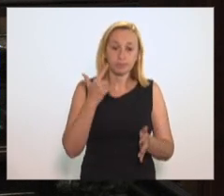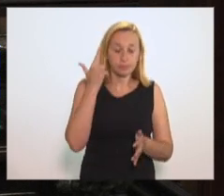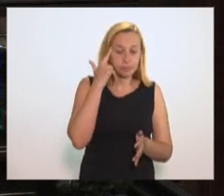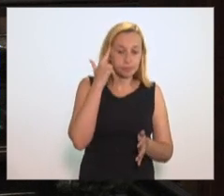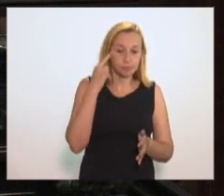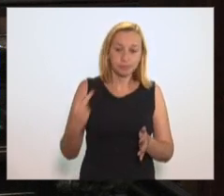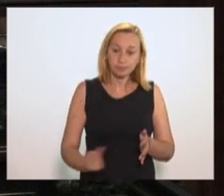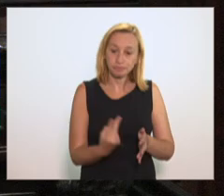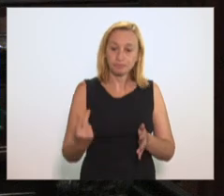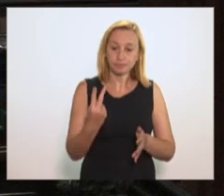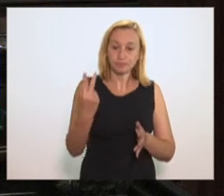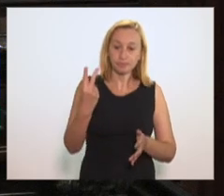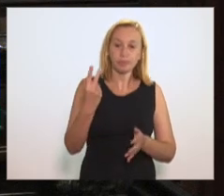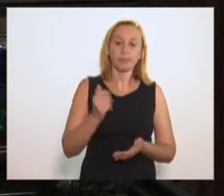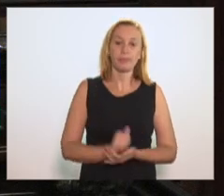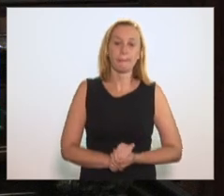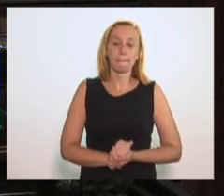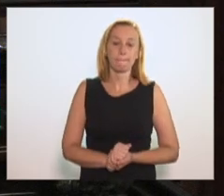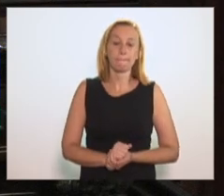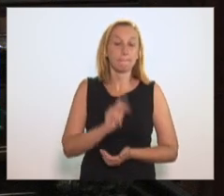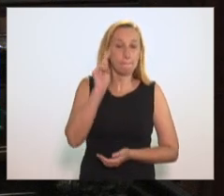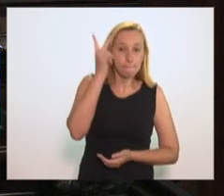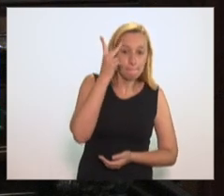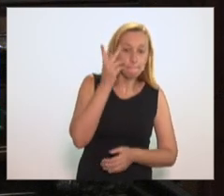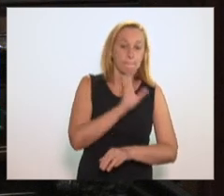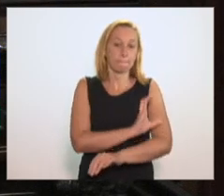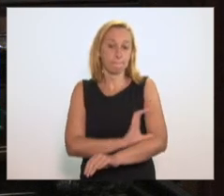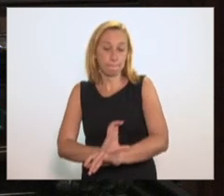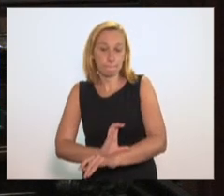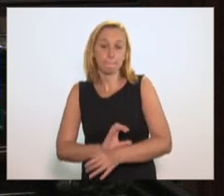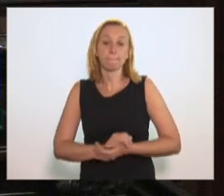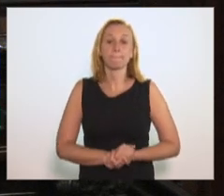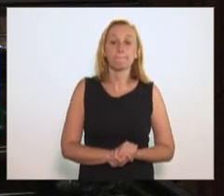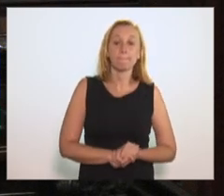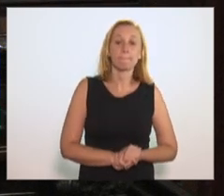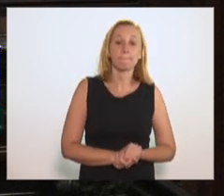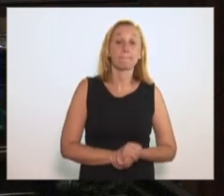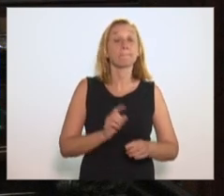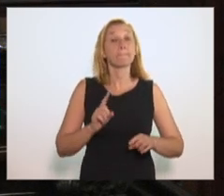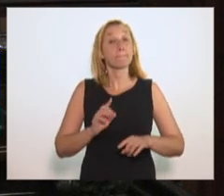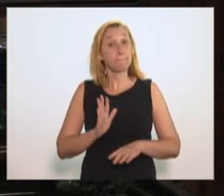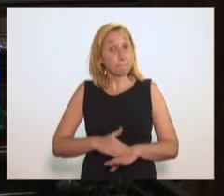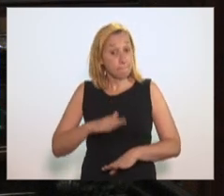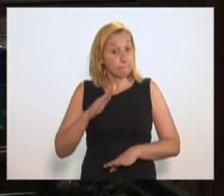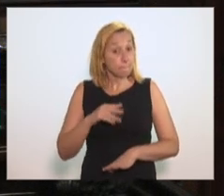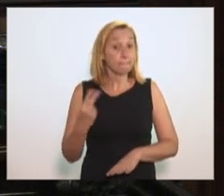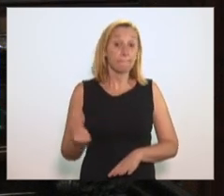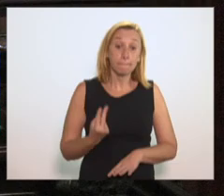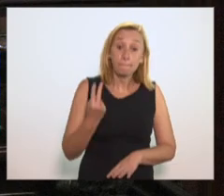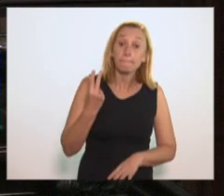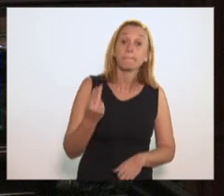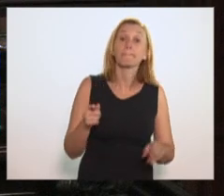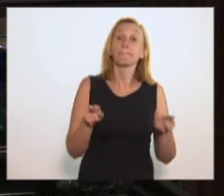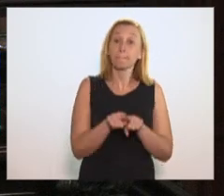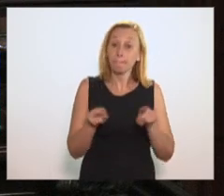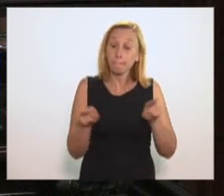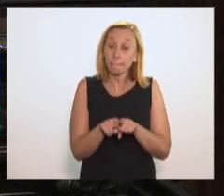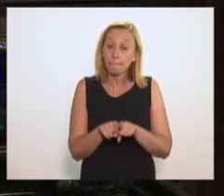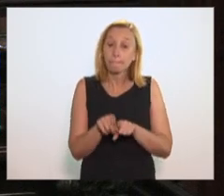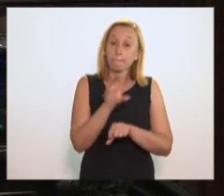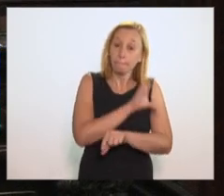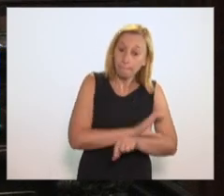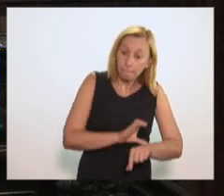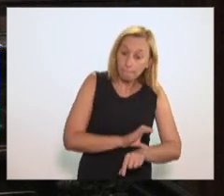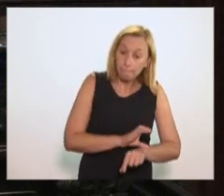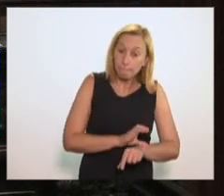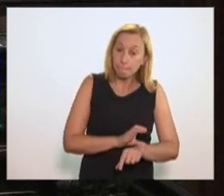valorização da história da cultura mas de valorização também da cultura